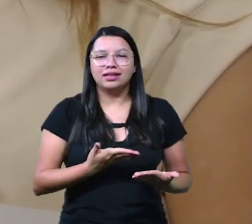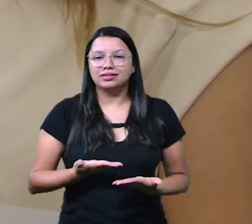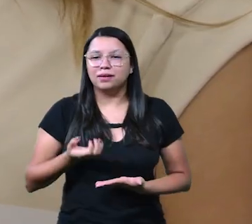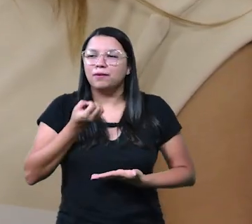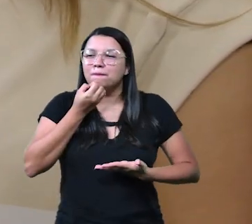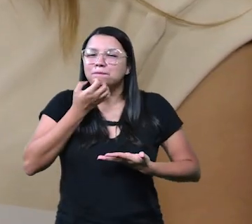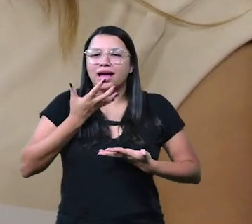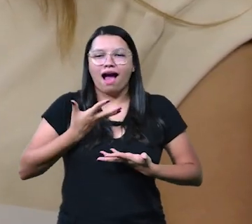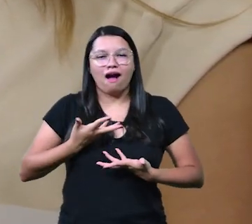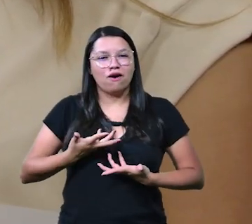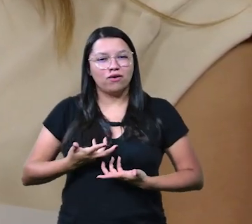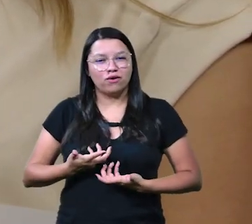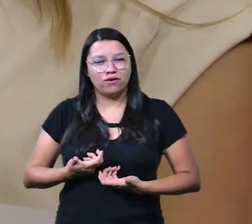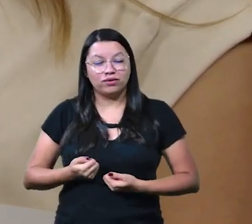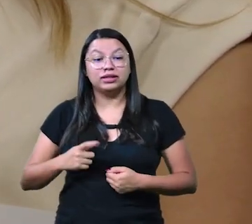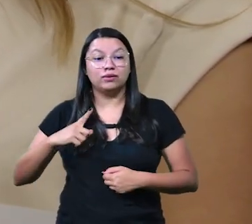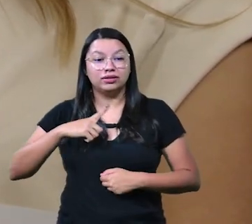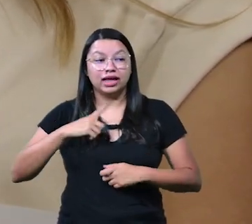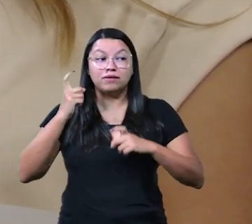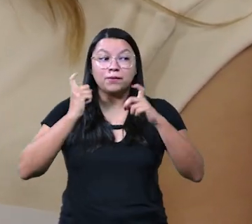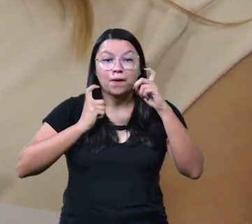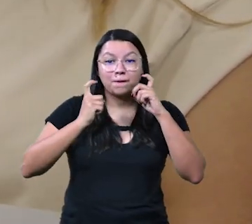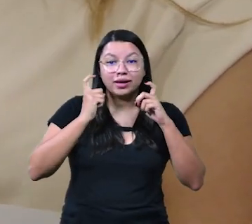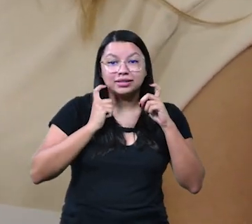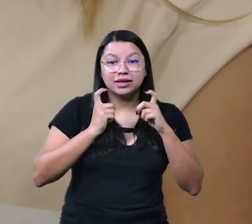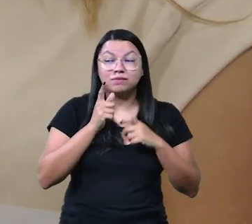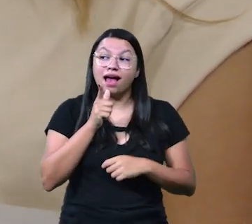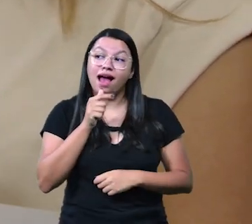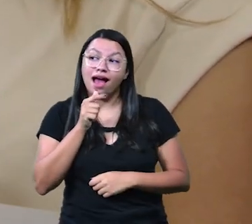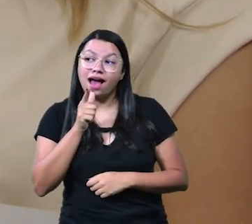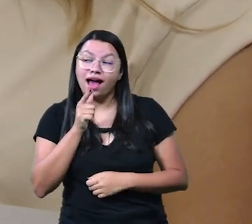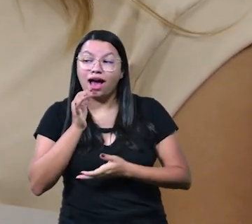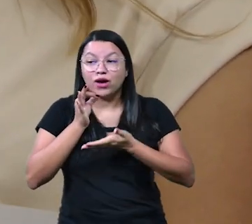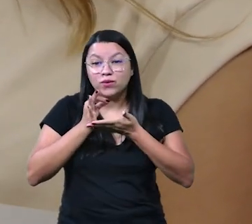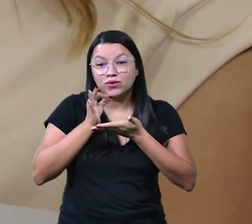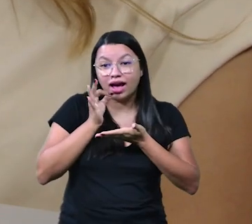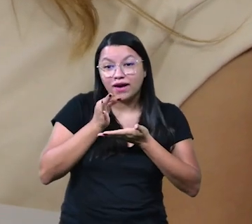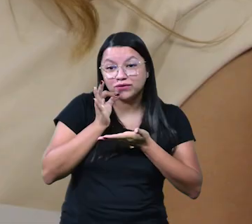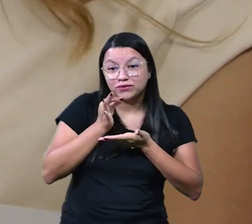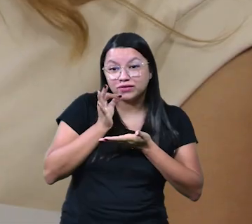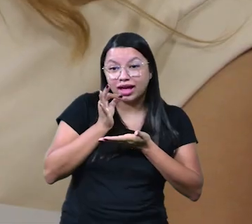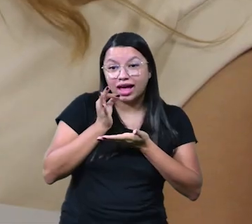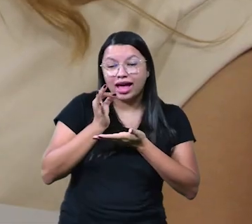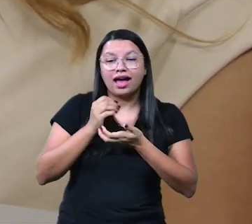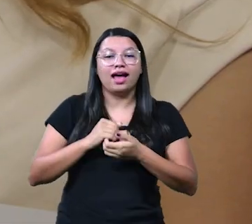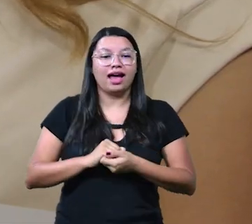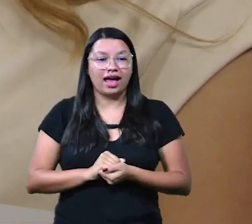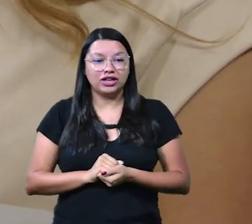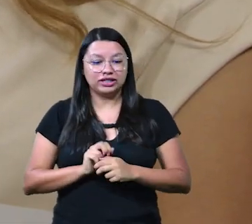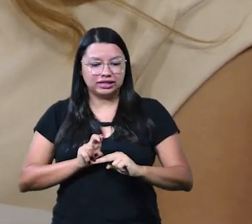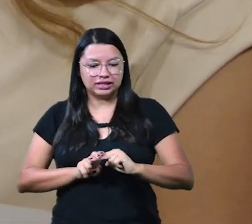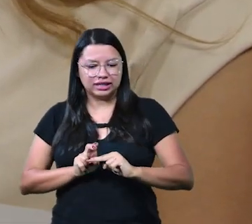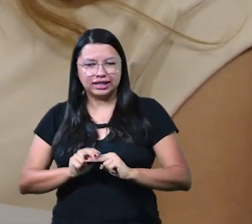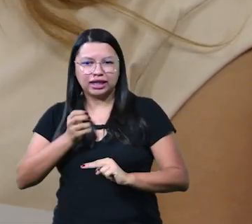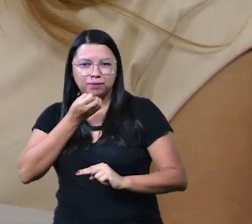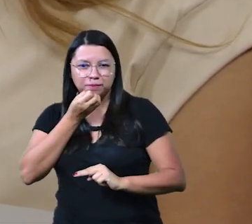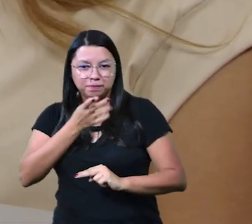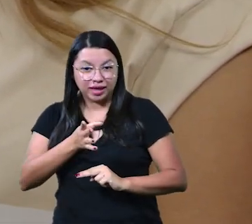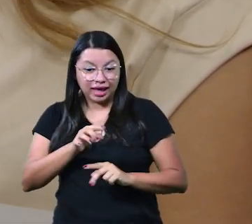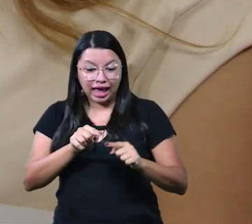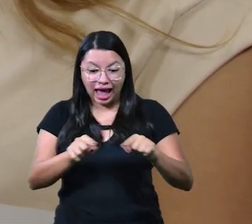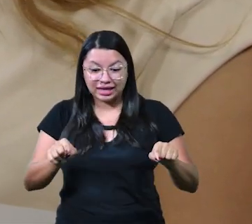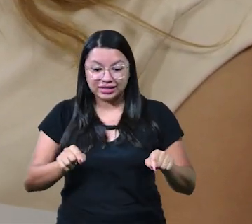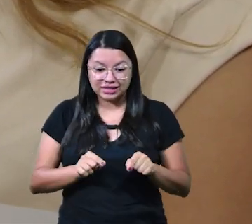acolhida. Então, teve ali a preocupação de uma aguinha, um cafezinho, né? De acomodar a gente muito bem, enquanto a sala aqui ficava preparada.